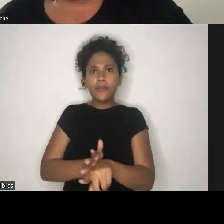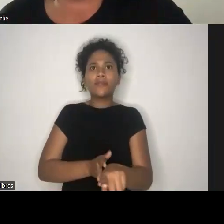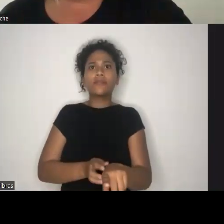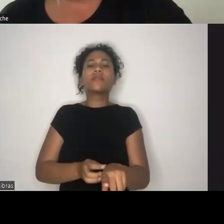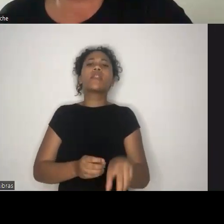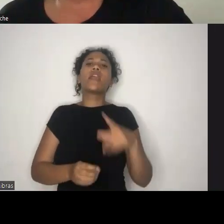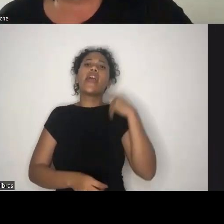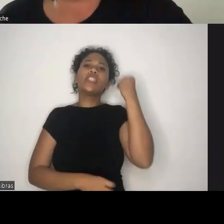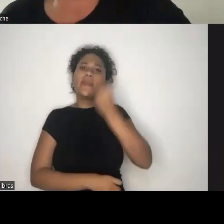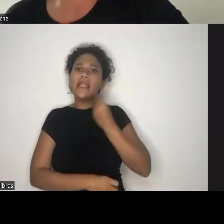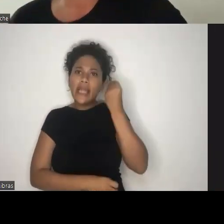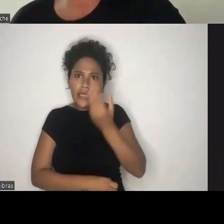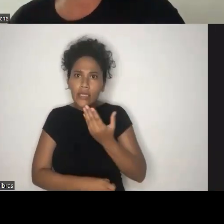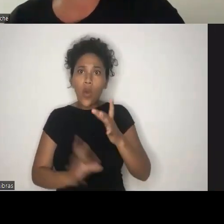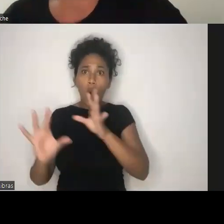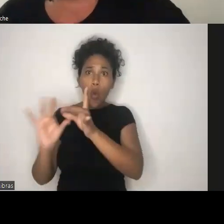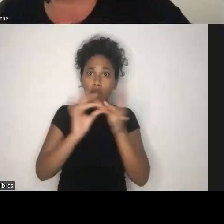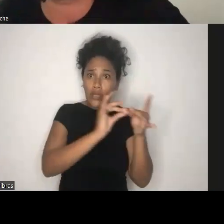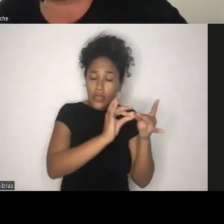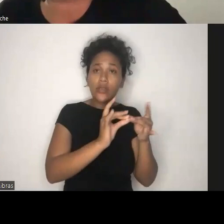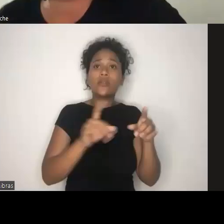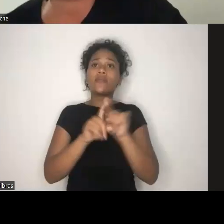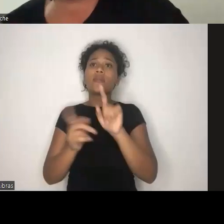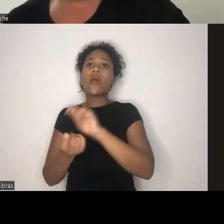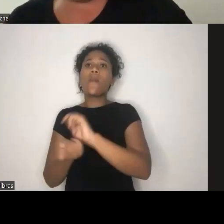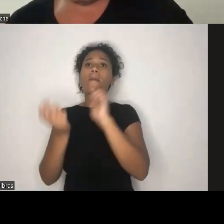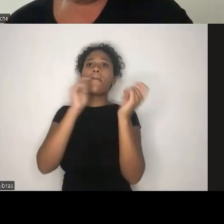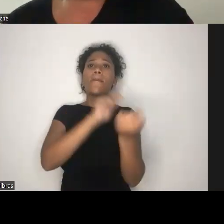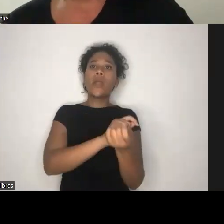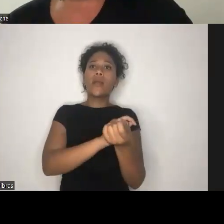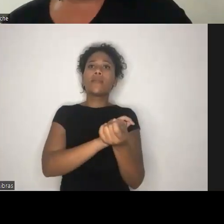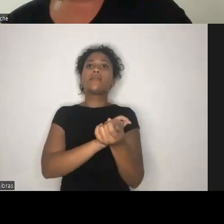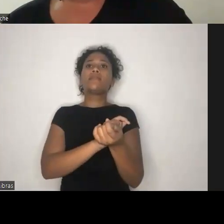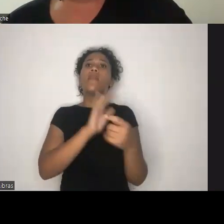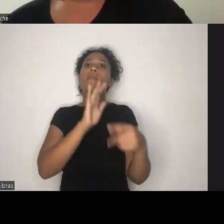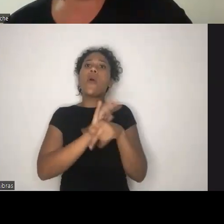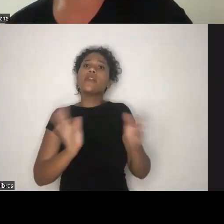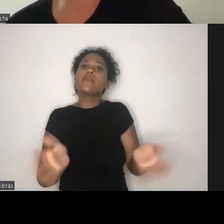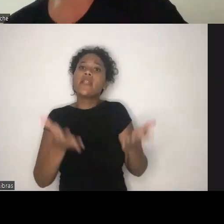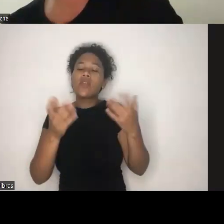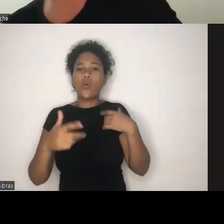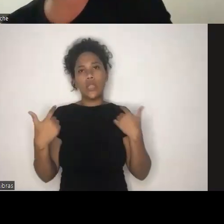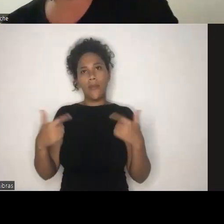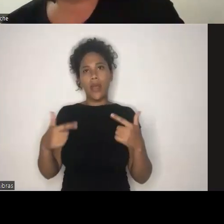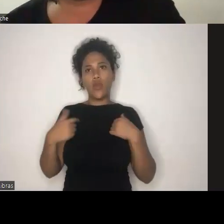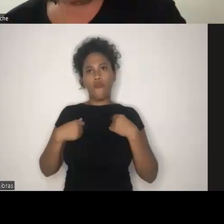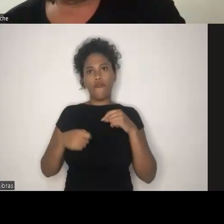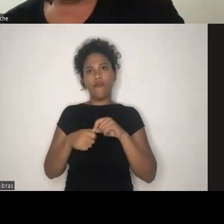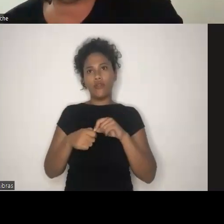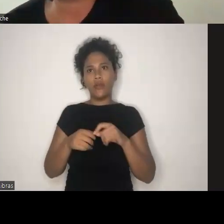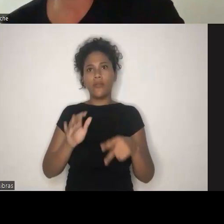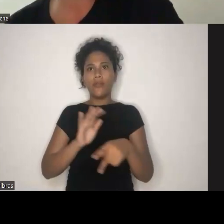experiência o contexto e transformar Isso numa marca inspiracional que é um trabalho que eu fiz para academia